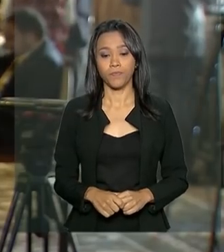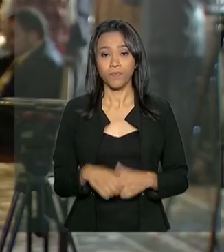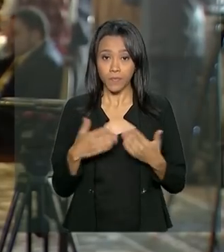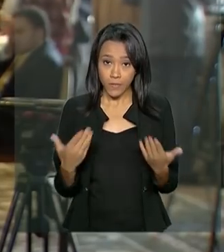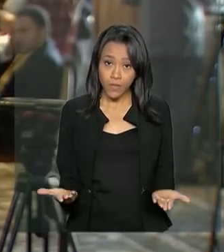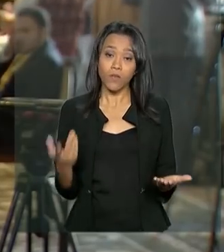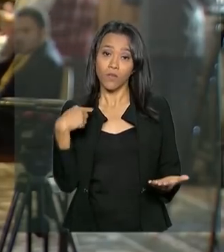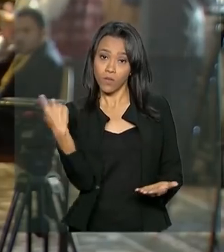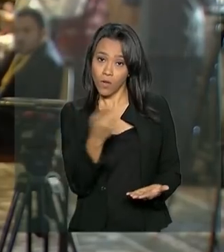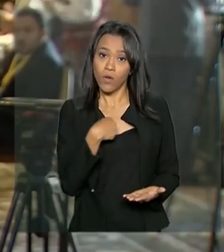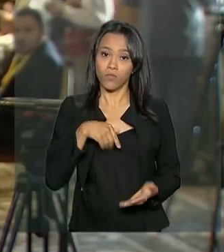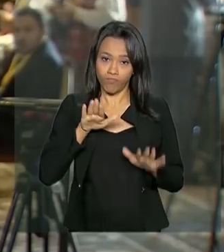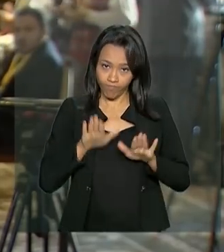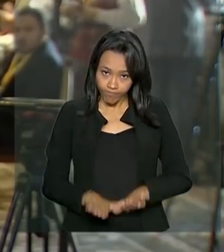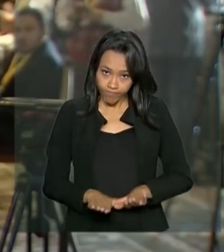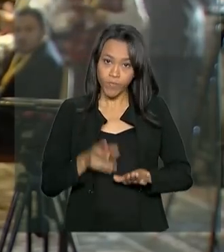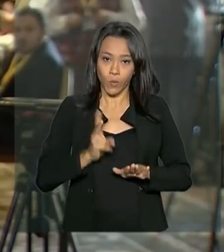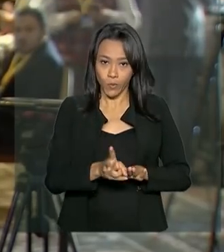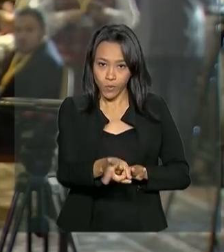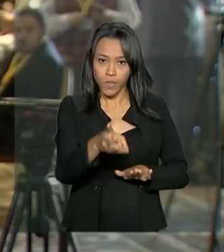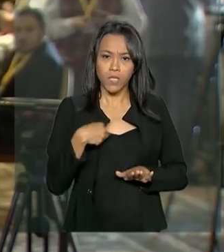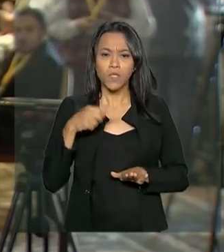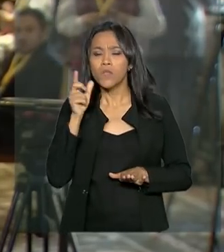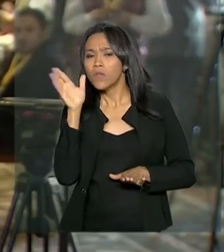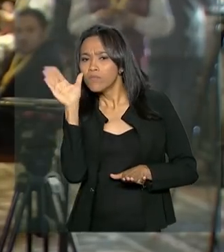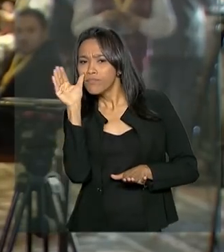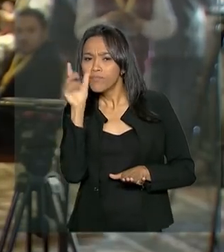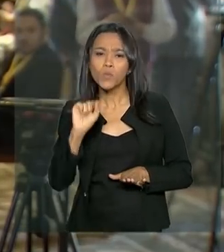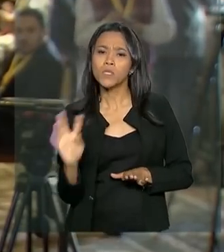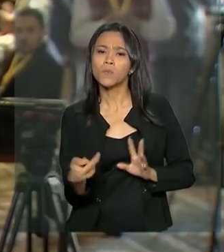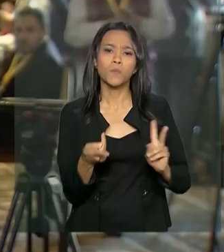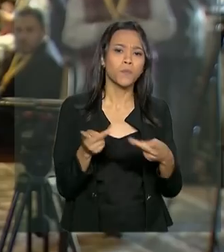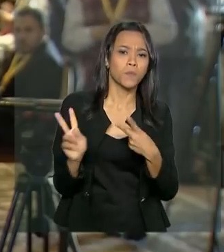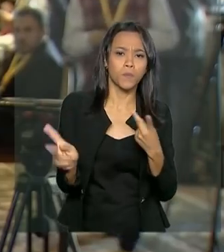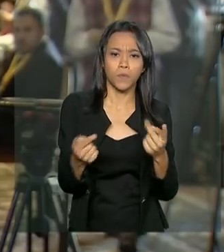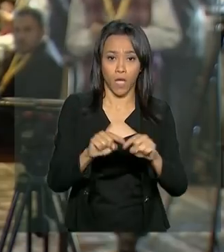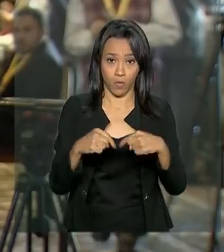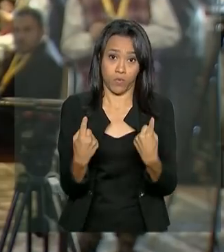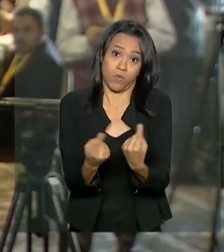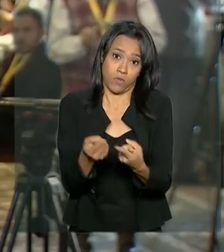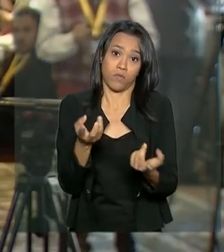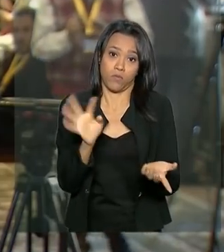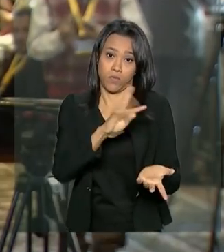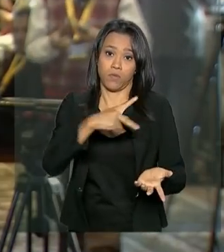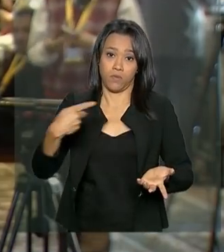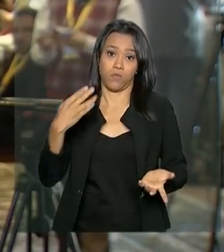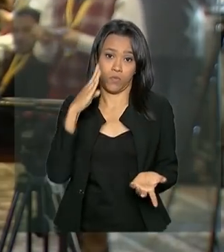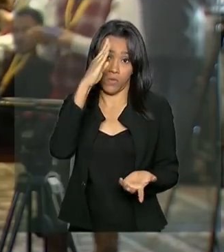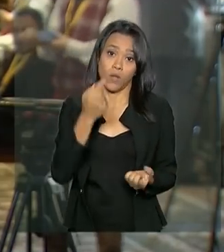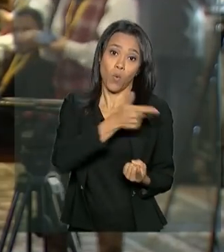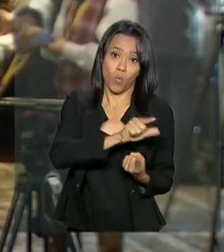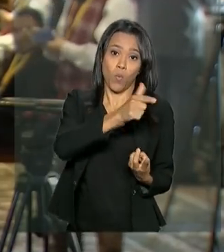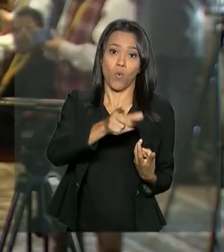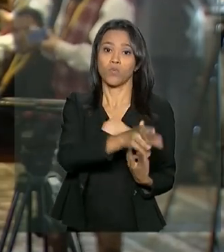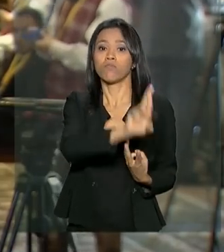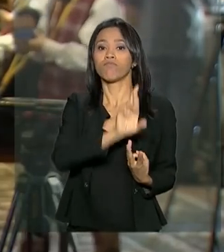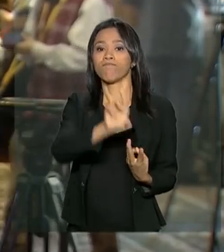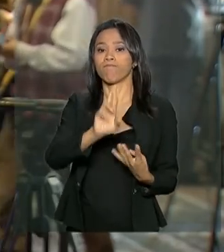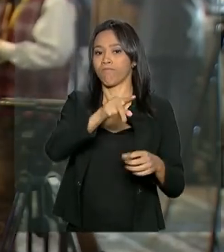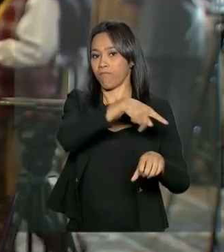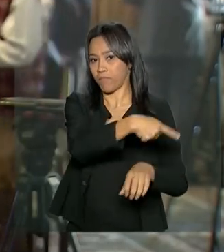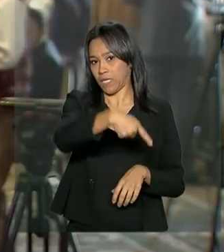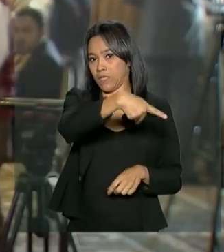Portanto, nós continuamos aqui acompanhando essas atividades do presidente Jair Bolsonaro, junto com os outros presidentes que vieram para esse